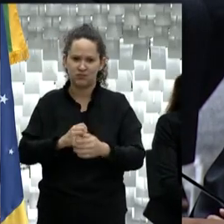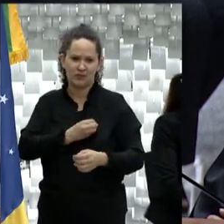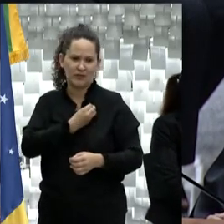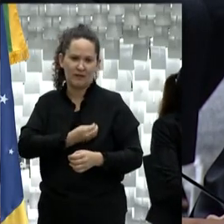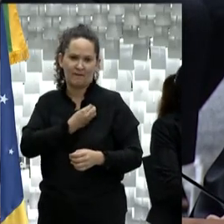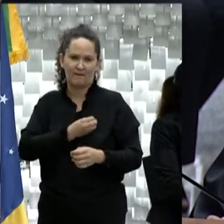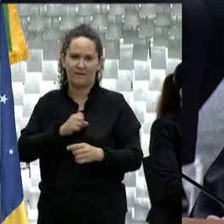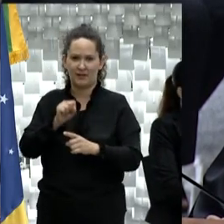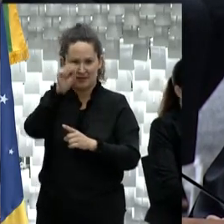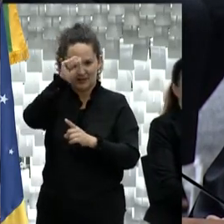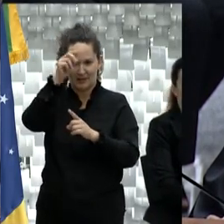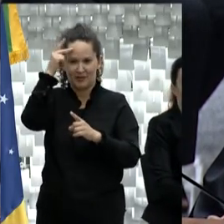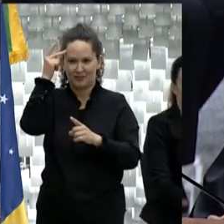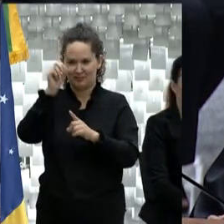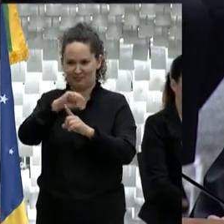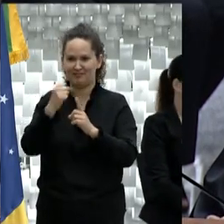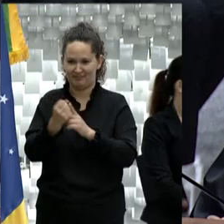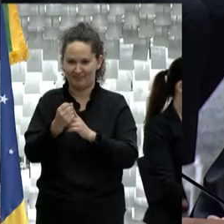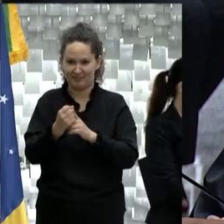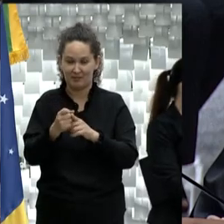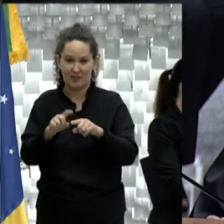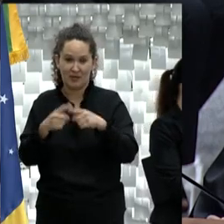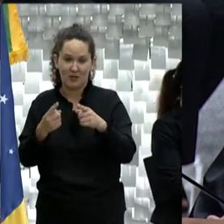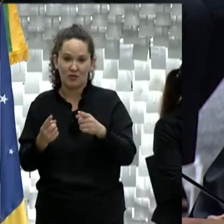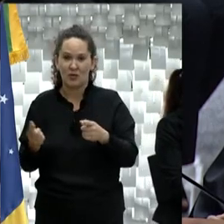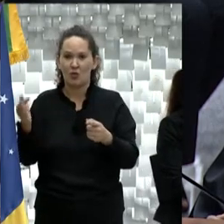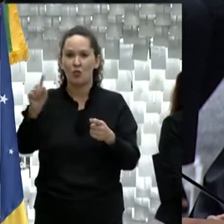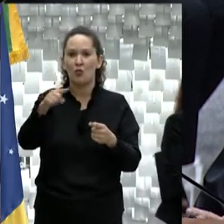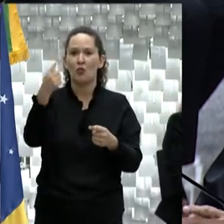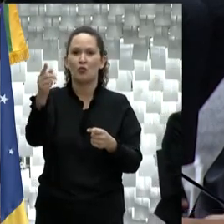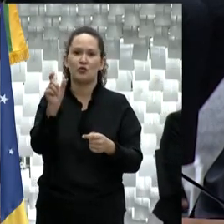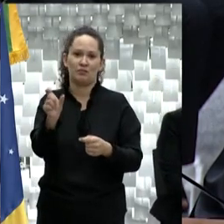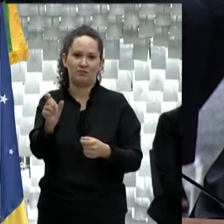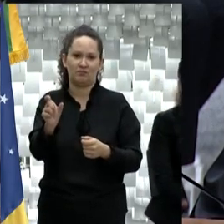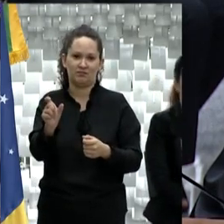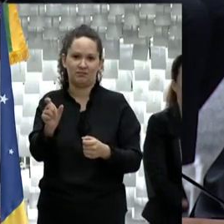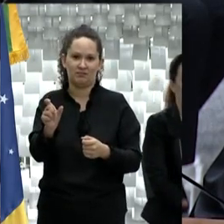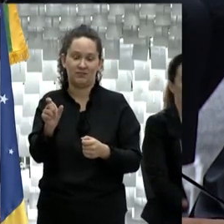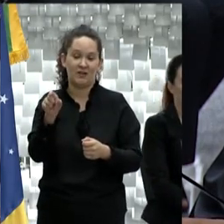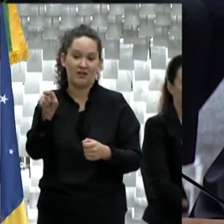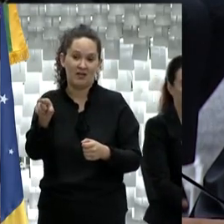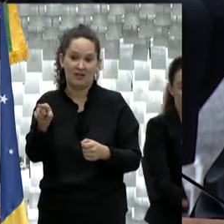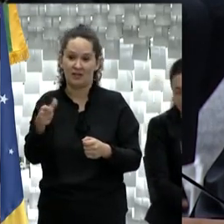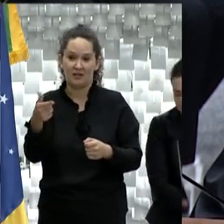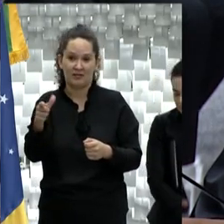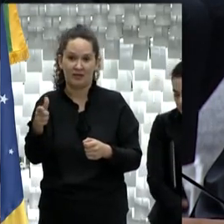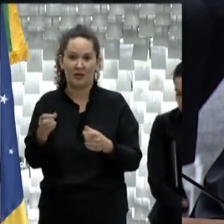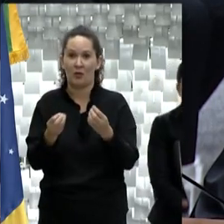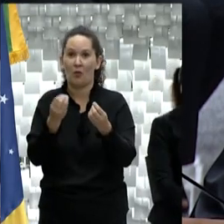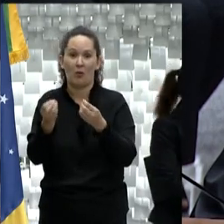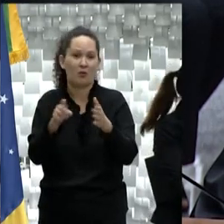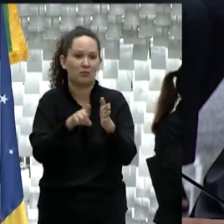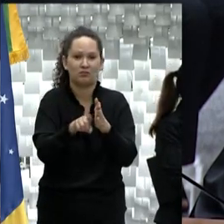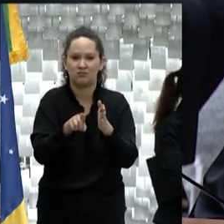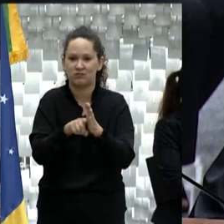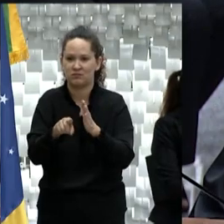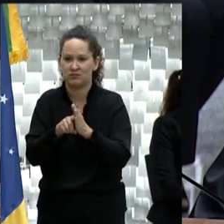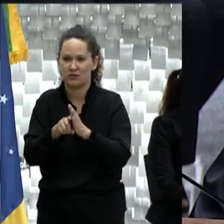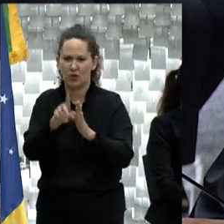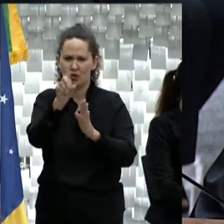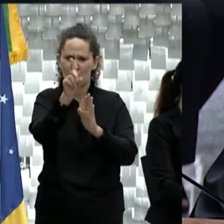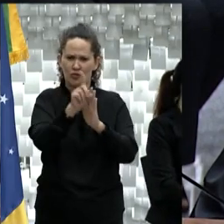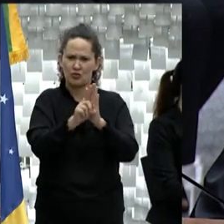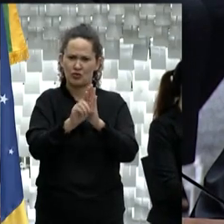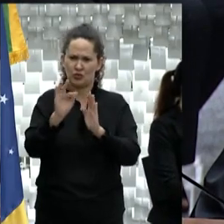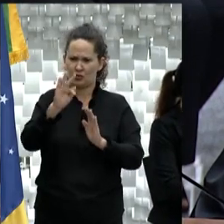própria competência, pois, sendo a sua última palavra, e, portanto, irrecorrível, acerca do direito